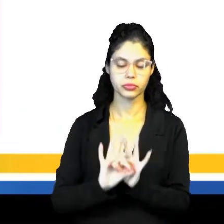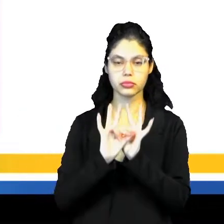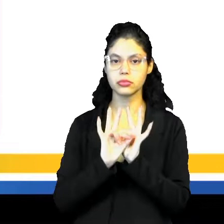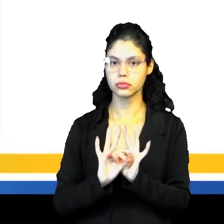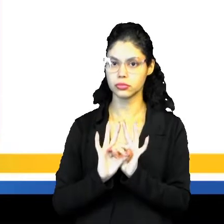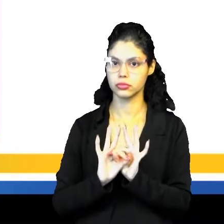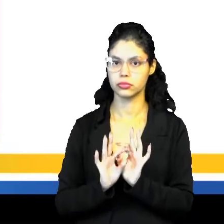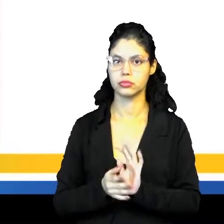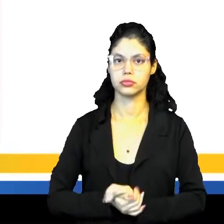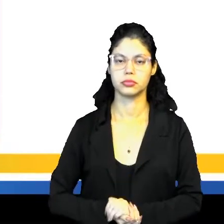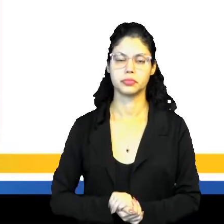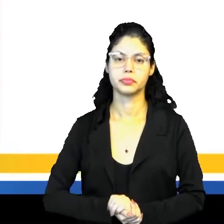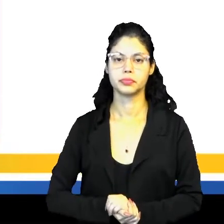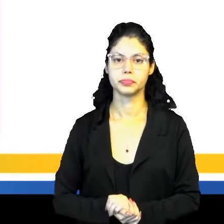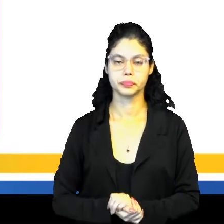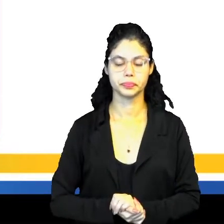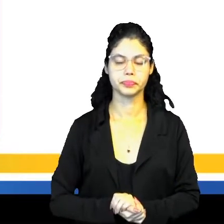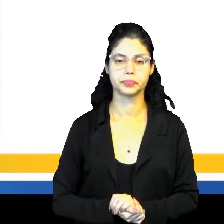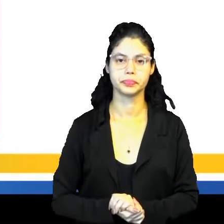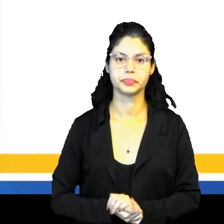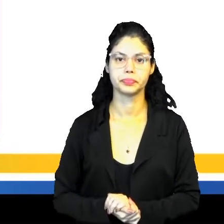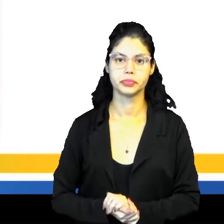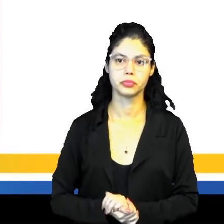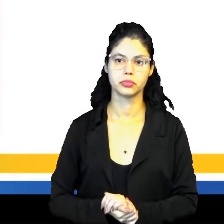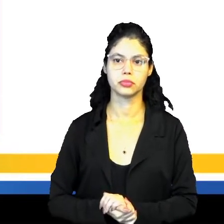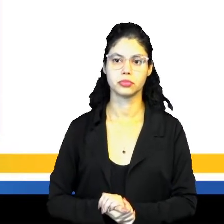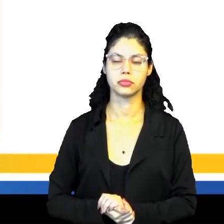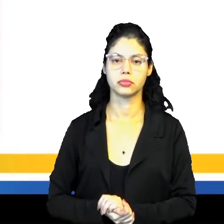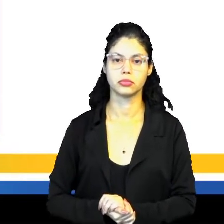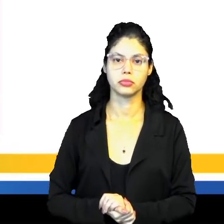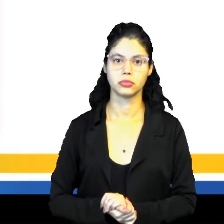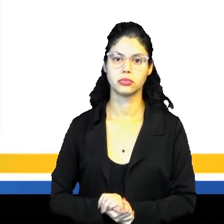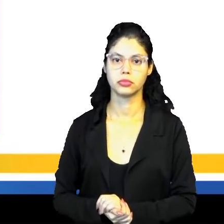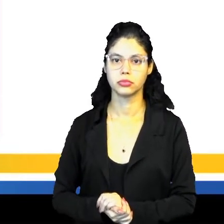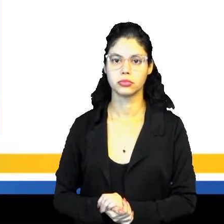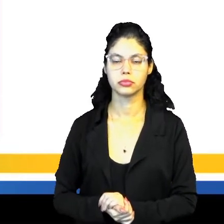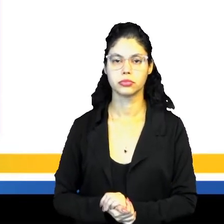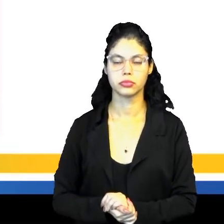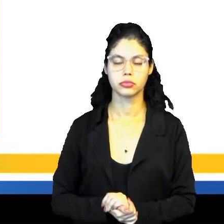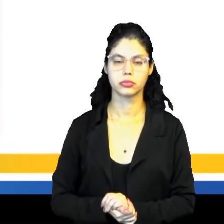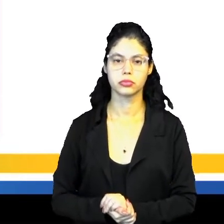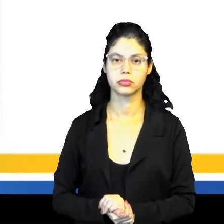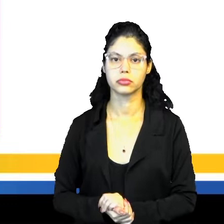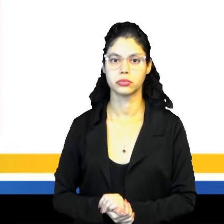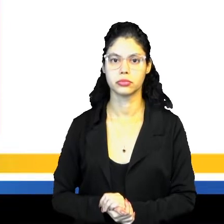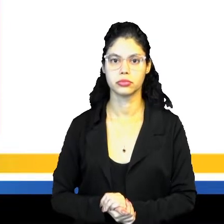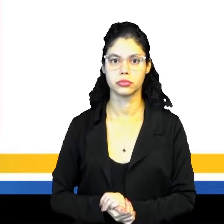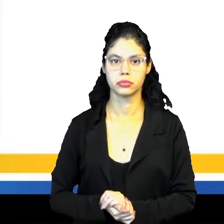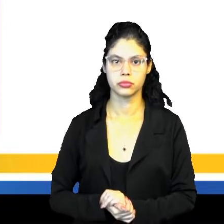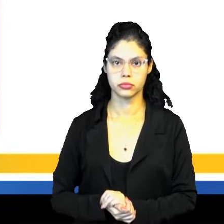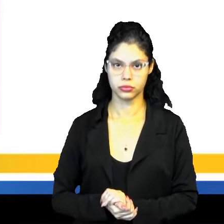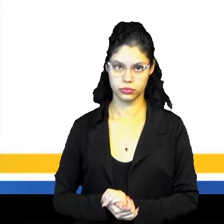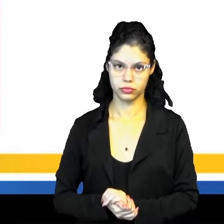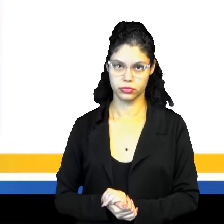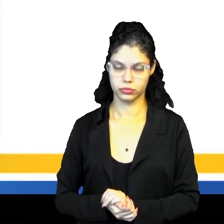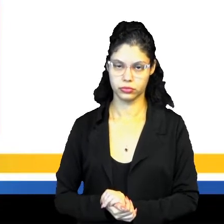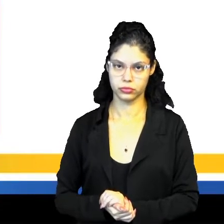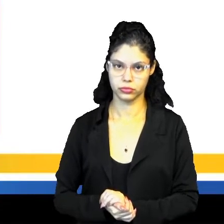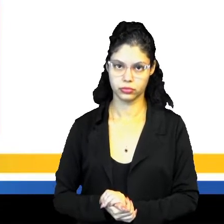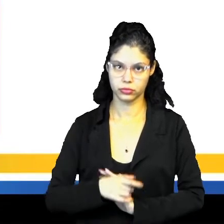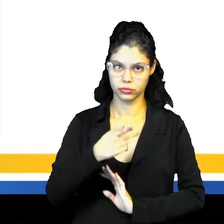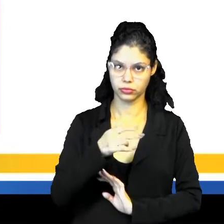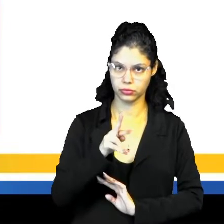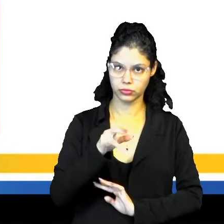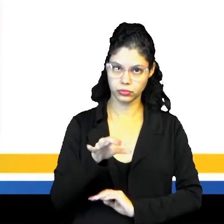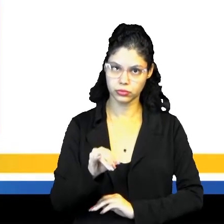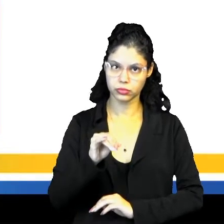estudando espanhol. Nós temos ele pretérito indefinido, que é o nosso pretérito, né, pretérito